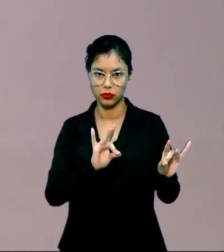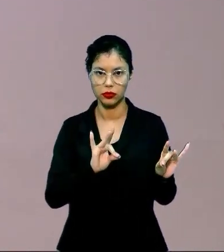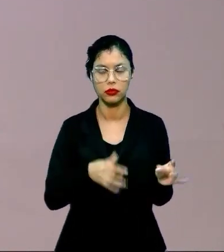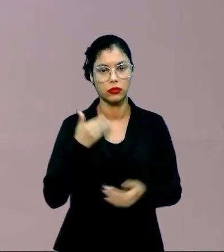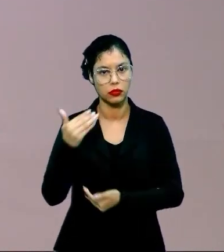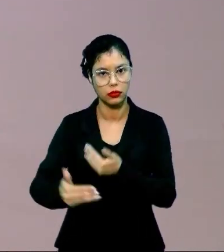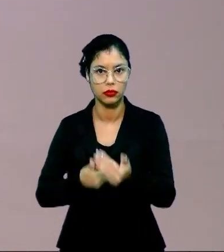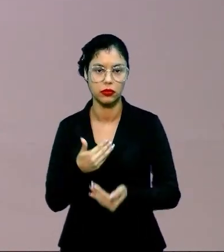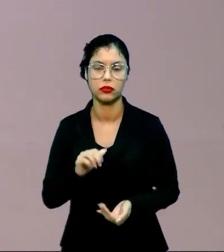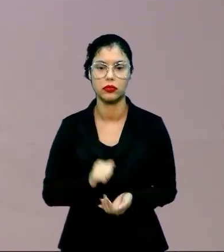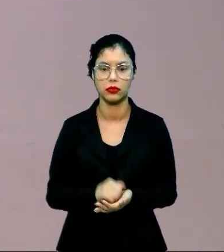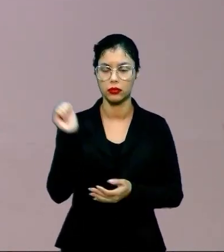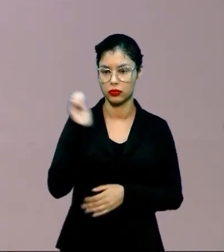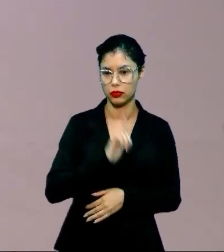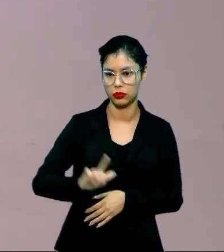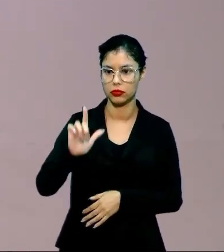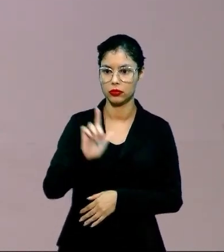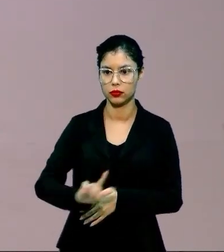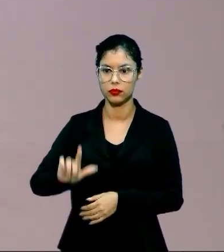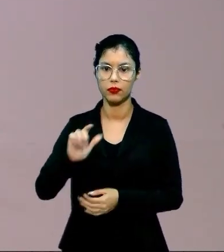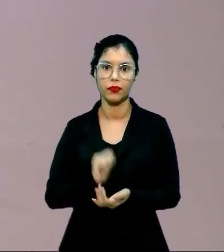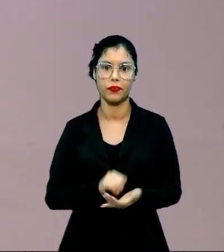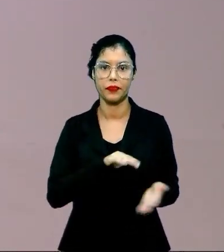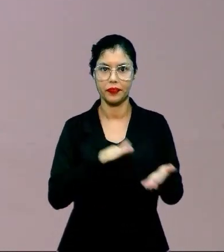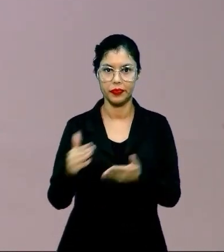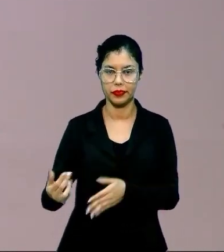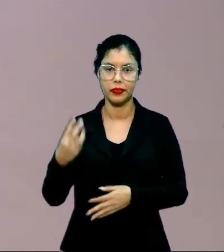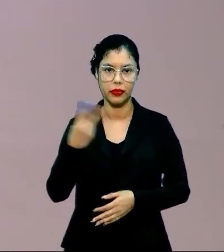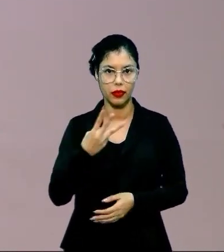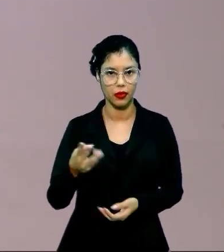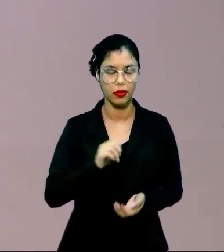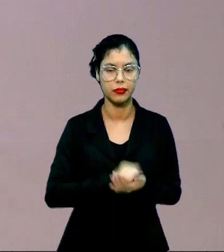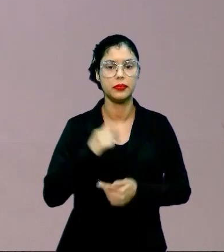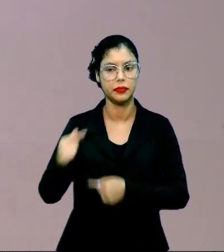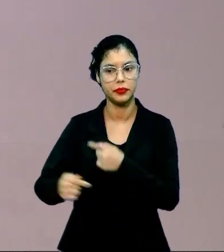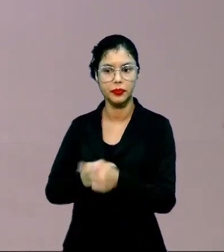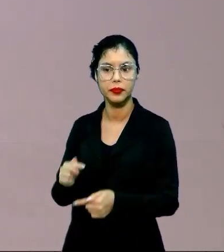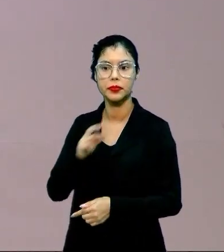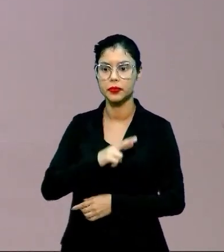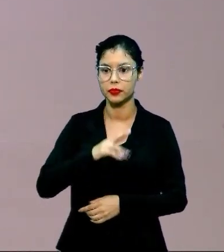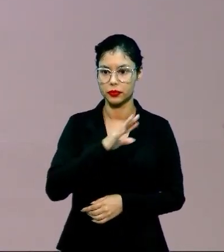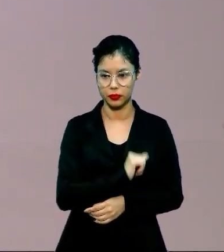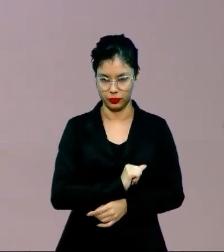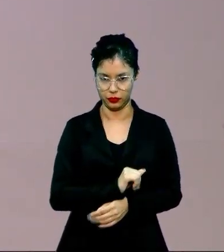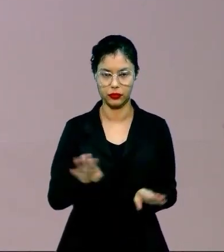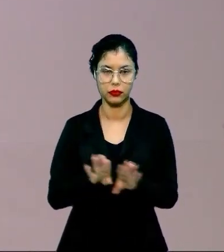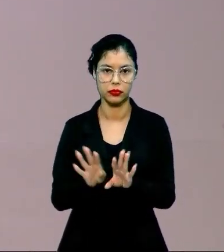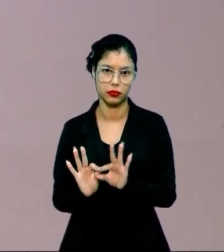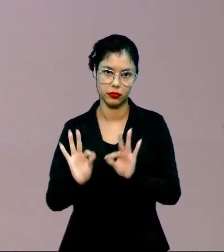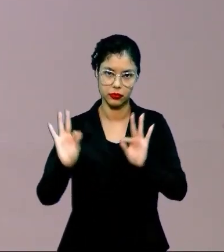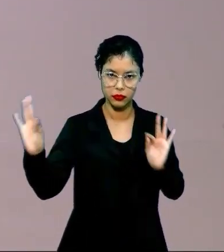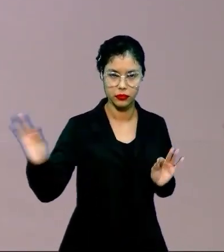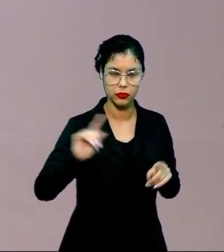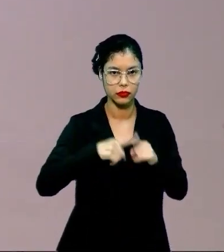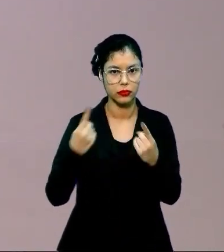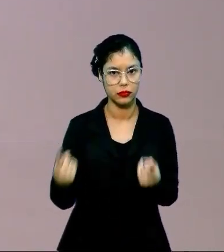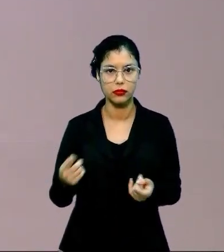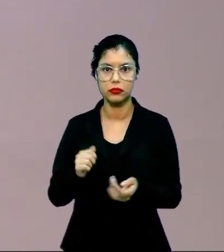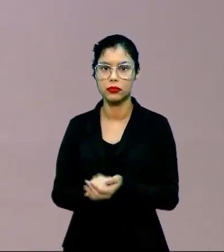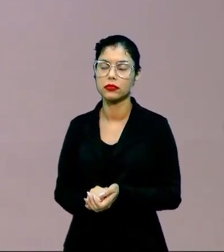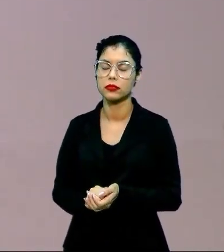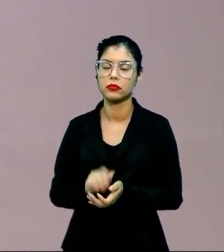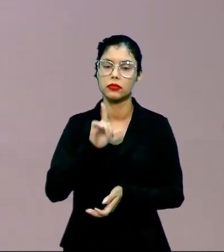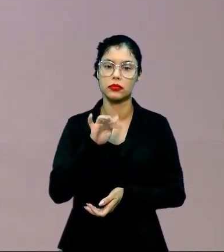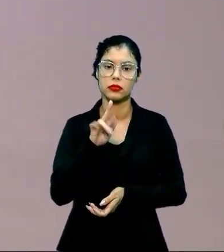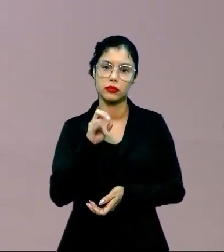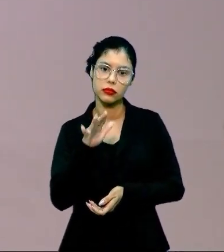no decorrer aí da literatura a partir da terceira geração do romantismo e se estende aqui, mas de uma forma mais